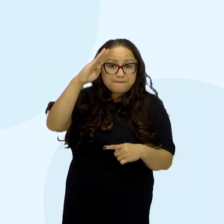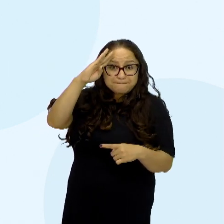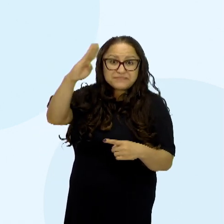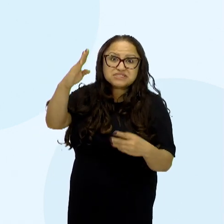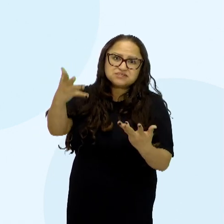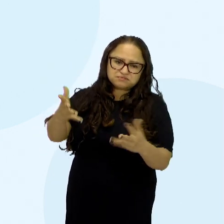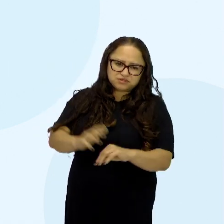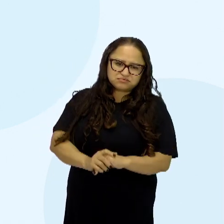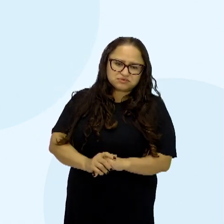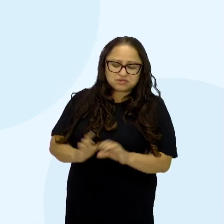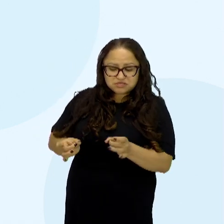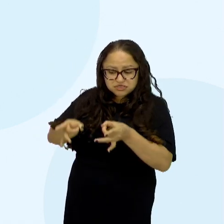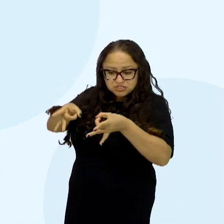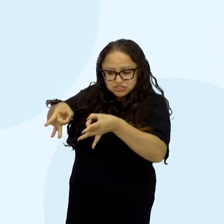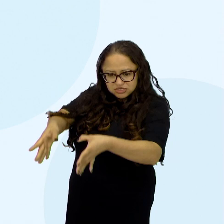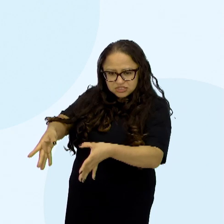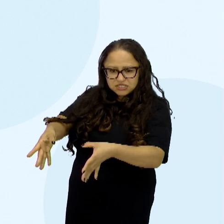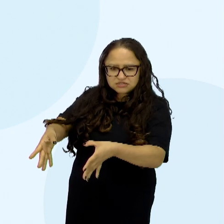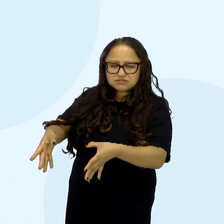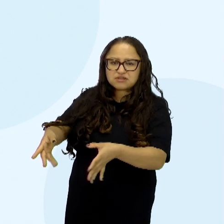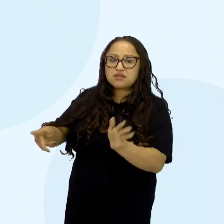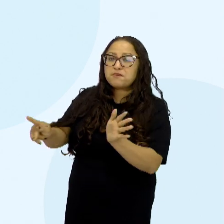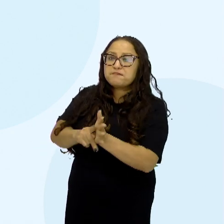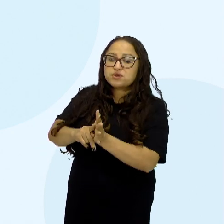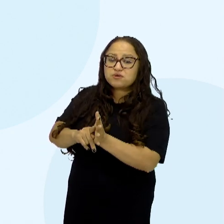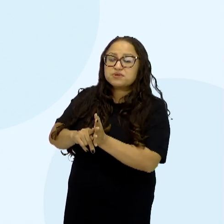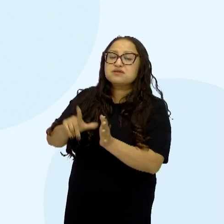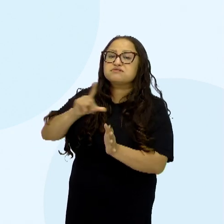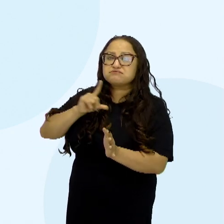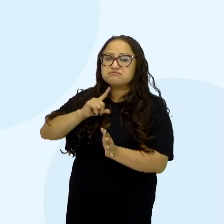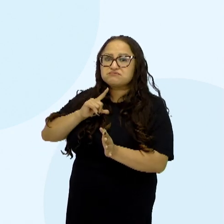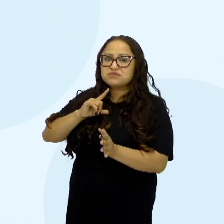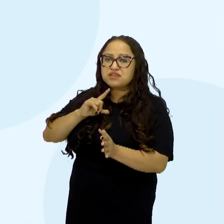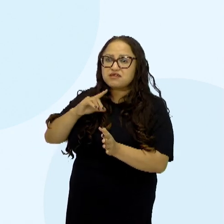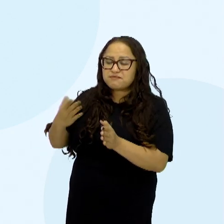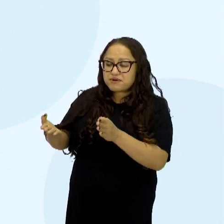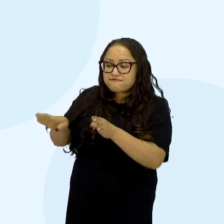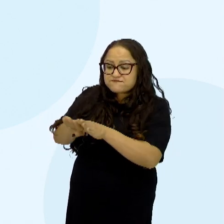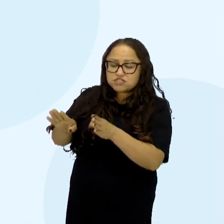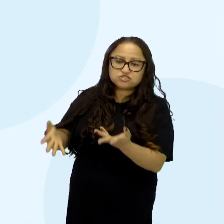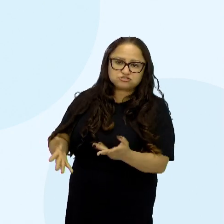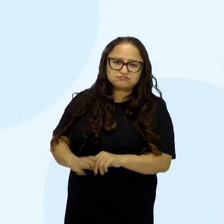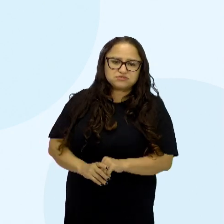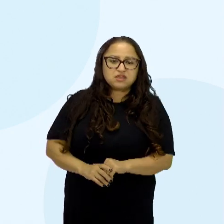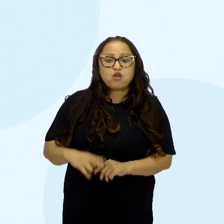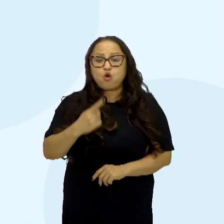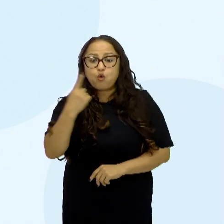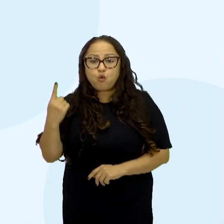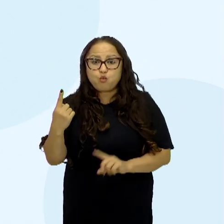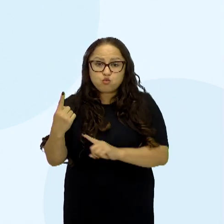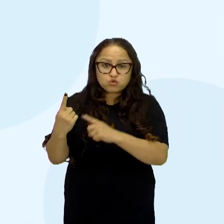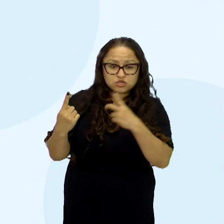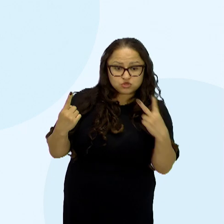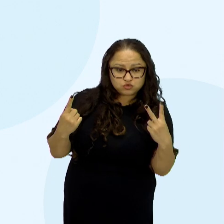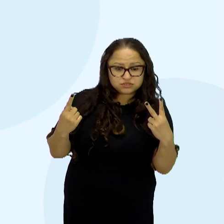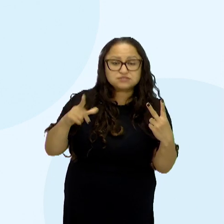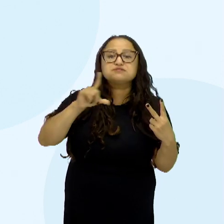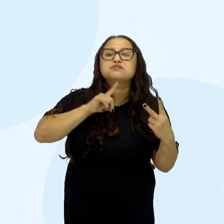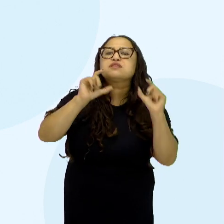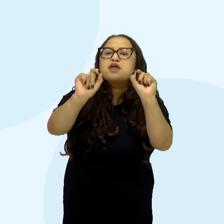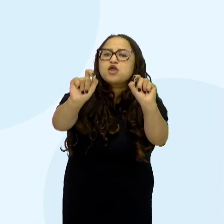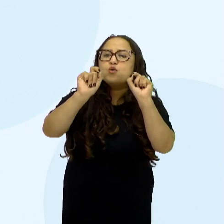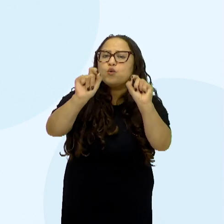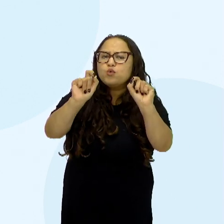e luvas devem ser descartadas em lixeiras com tampa. Eu tenho o período 1 e 2. Eles possuem